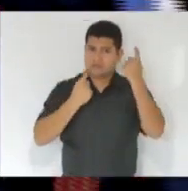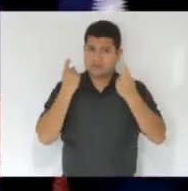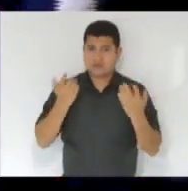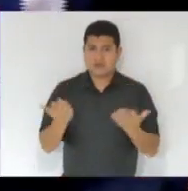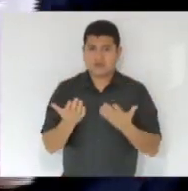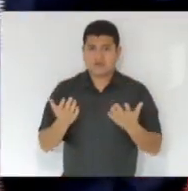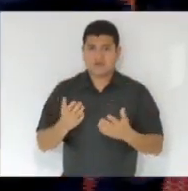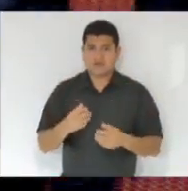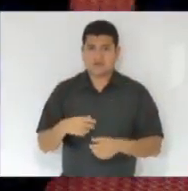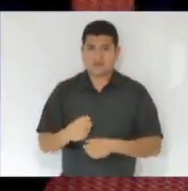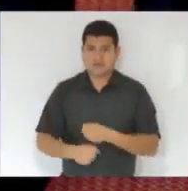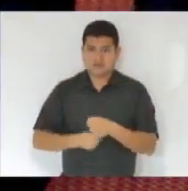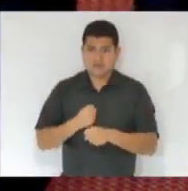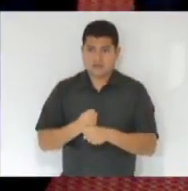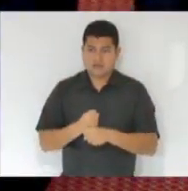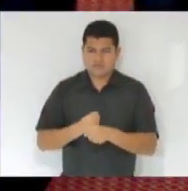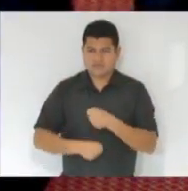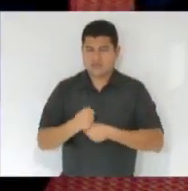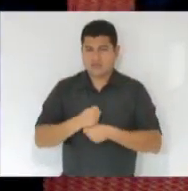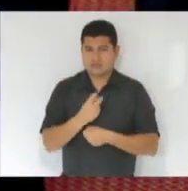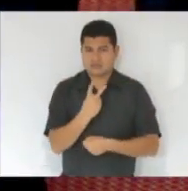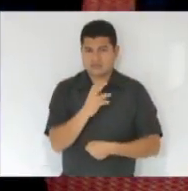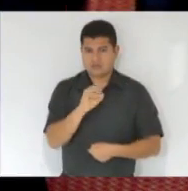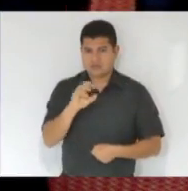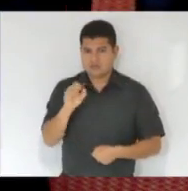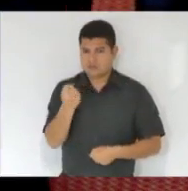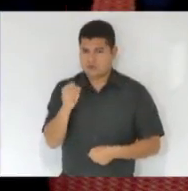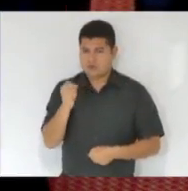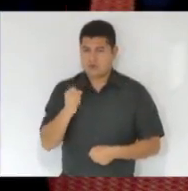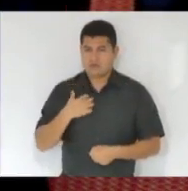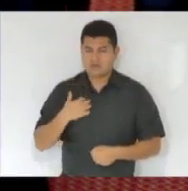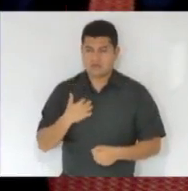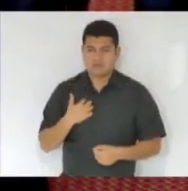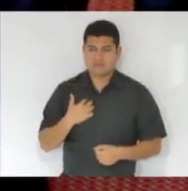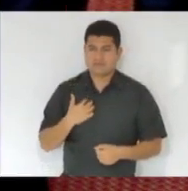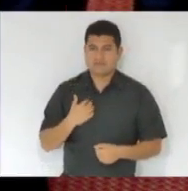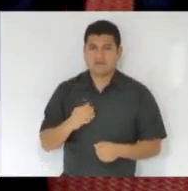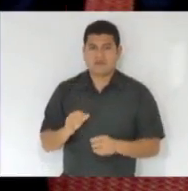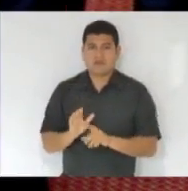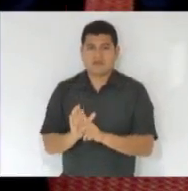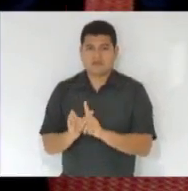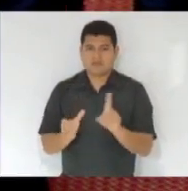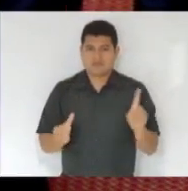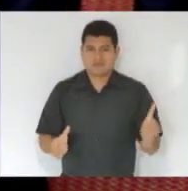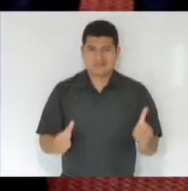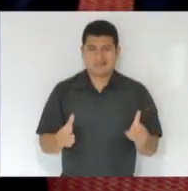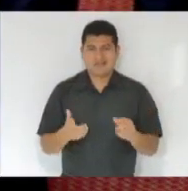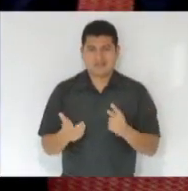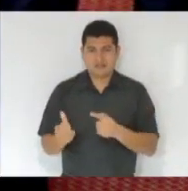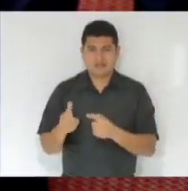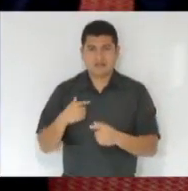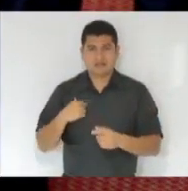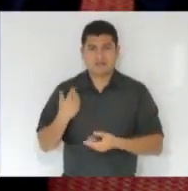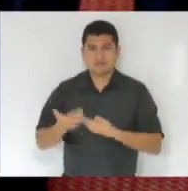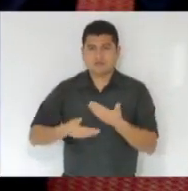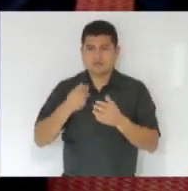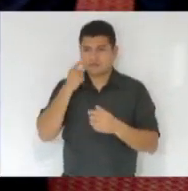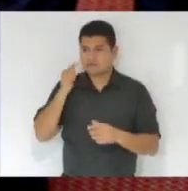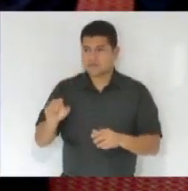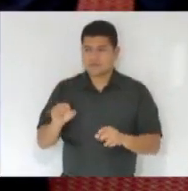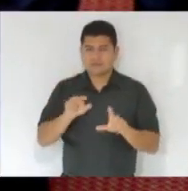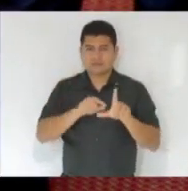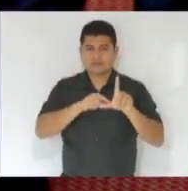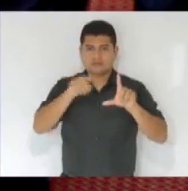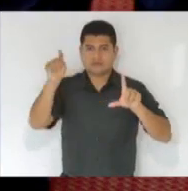pós-2008, quando eu saí de Balneário Camboriú, que os índices reduziram, que existe política pública de